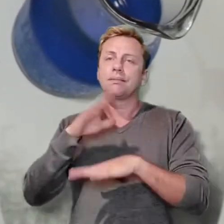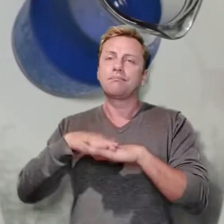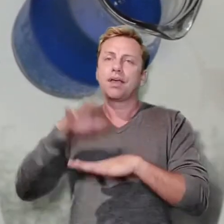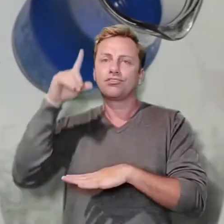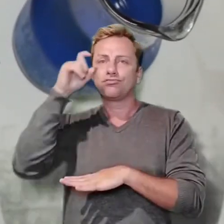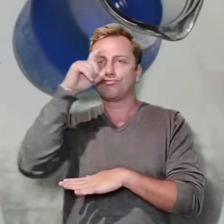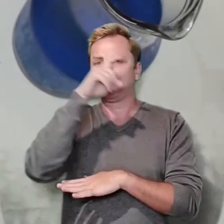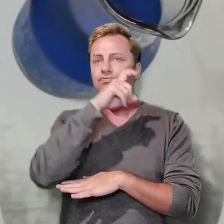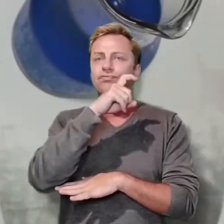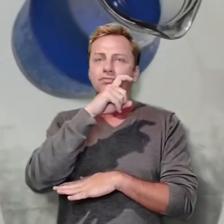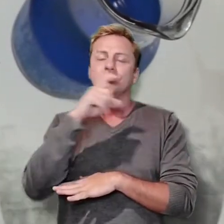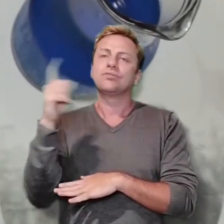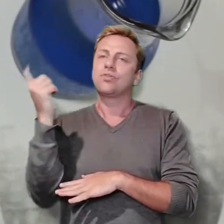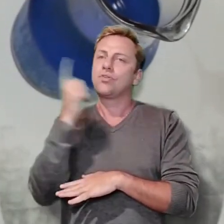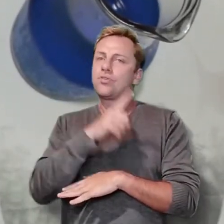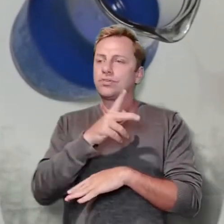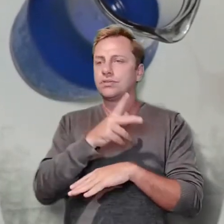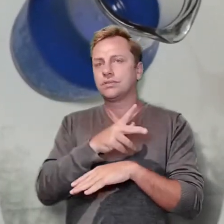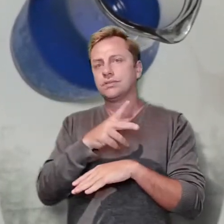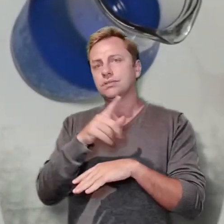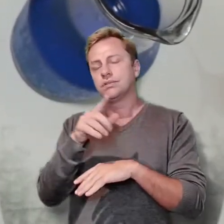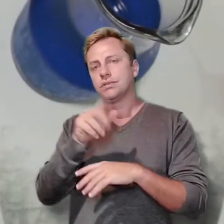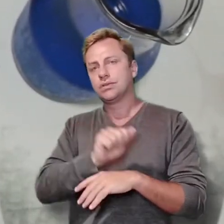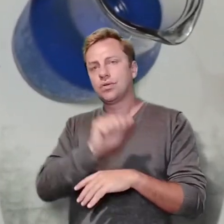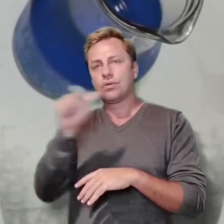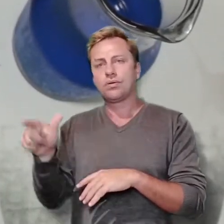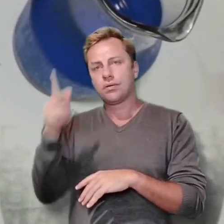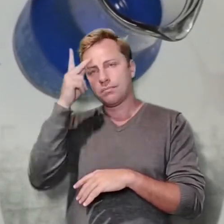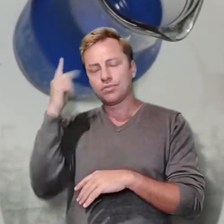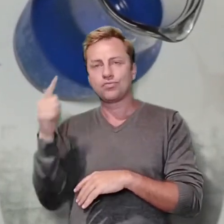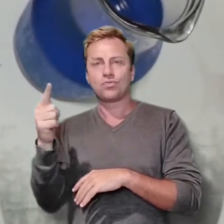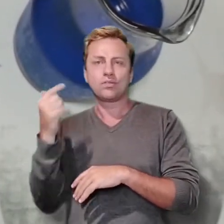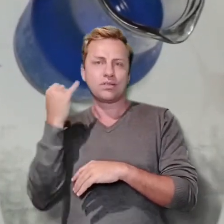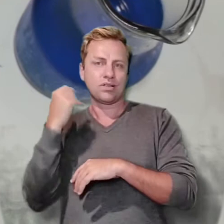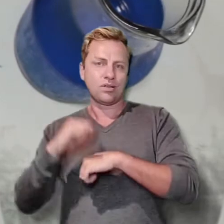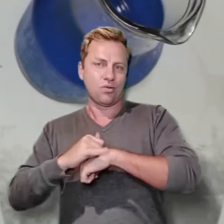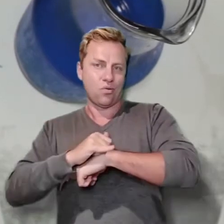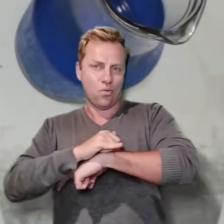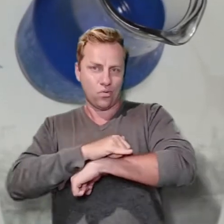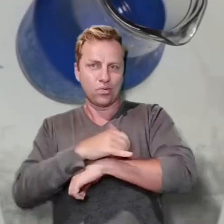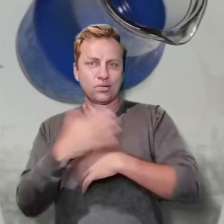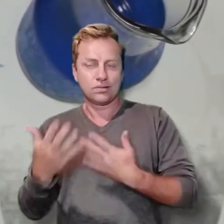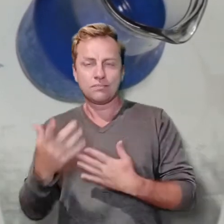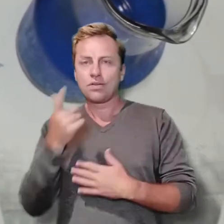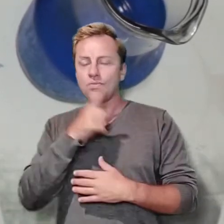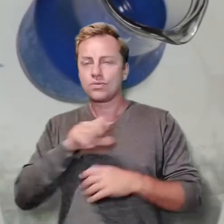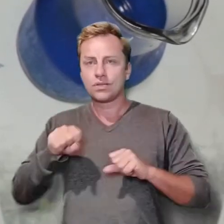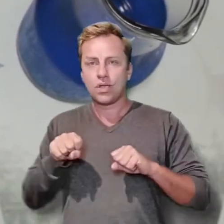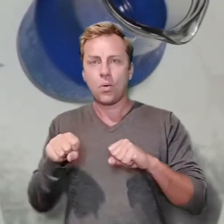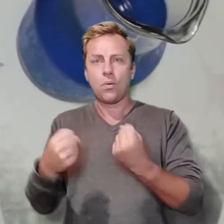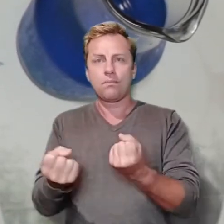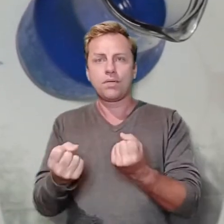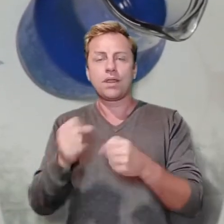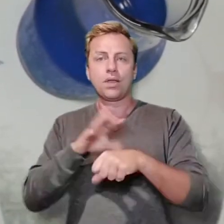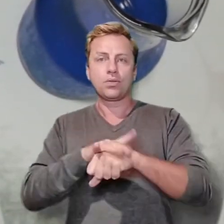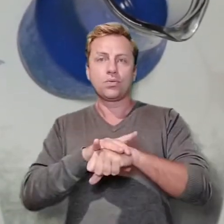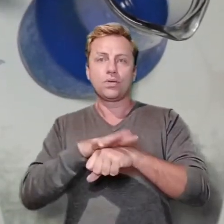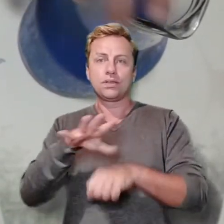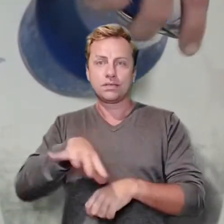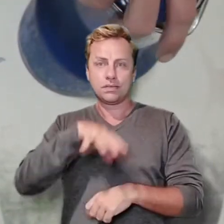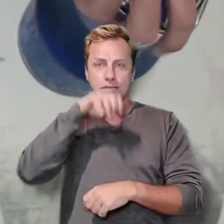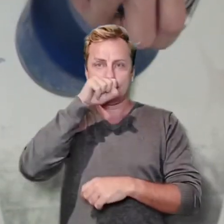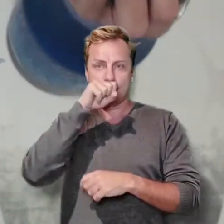a depender do grau da obesidade, de que uma pessoa não obesa no momento da recuperação de uma doença